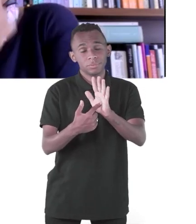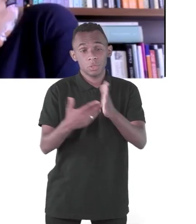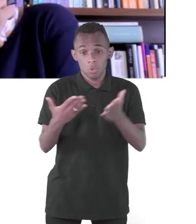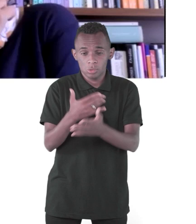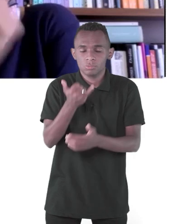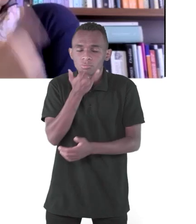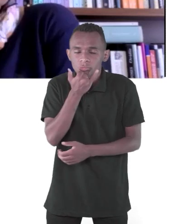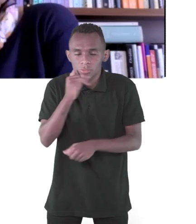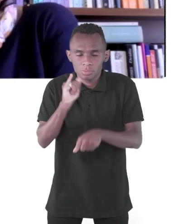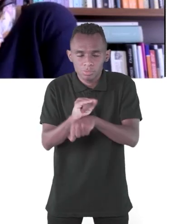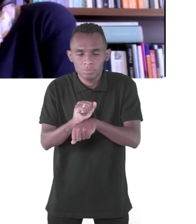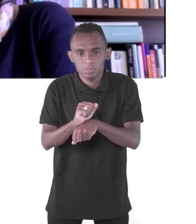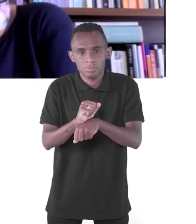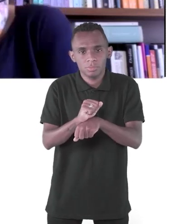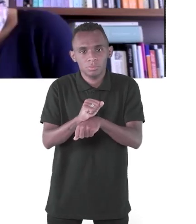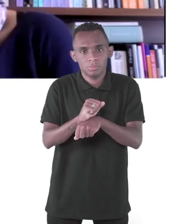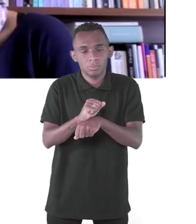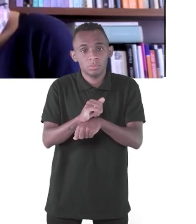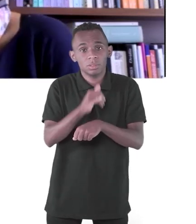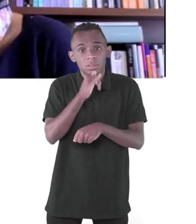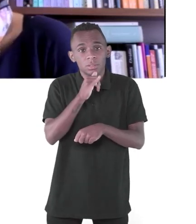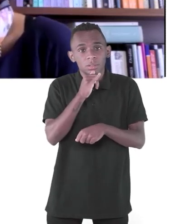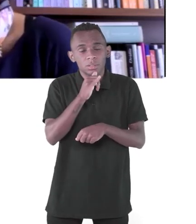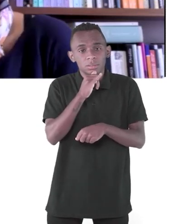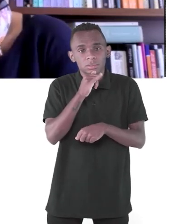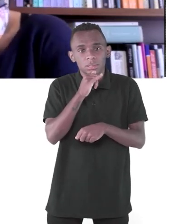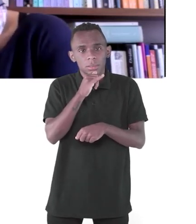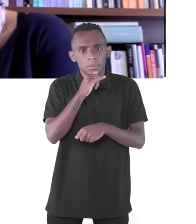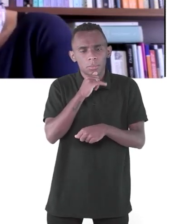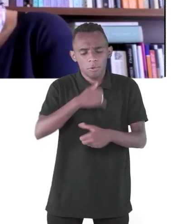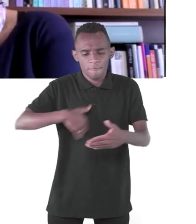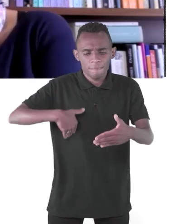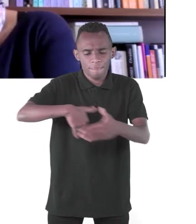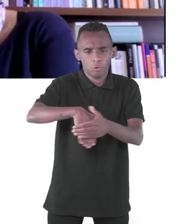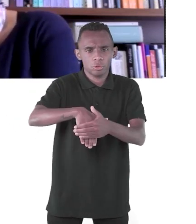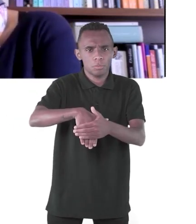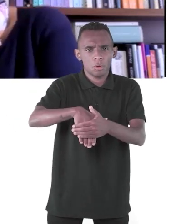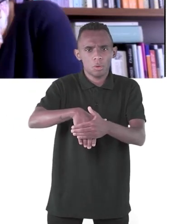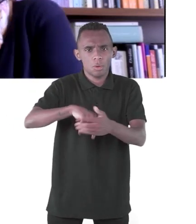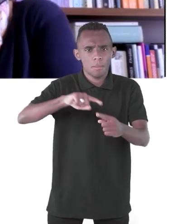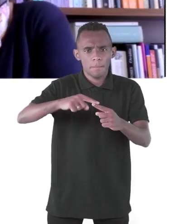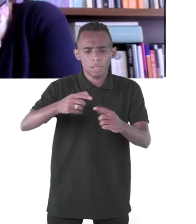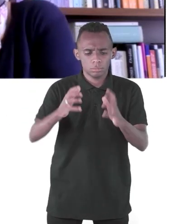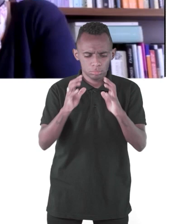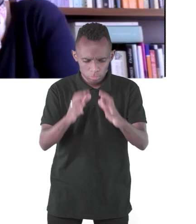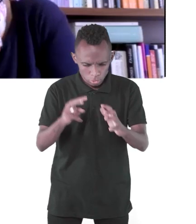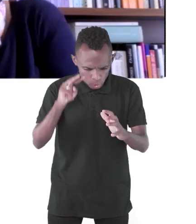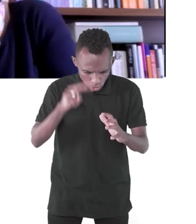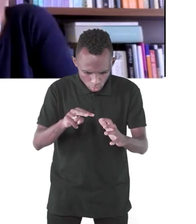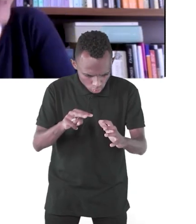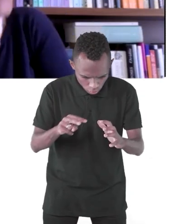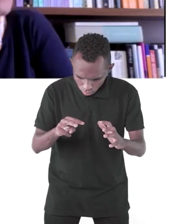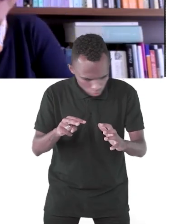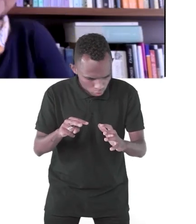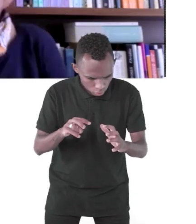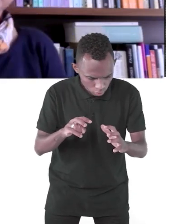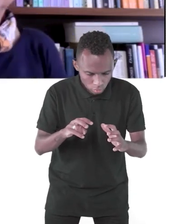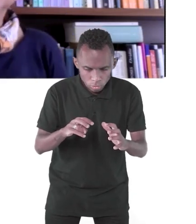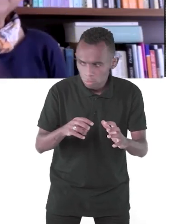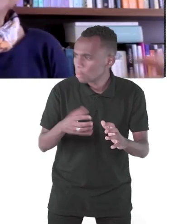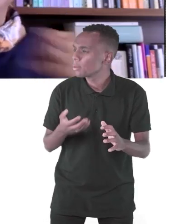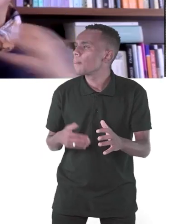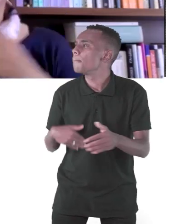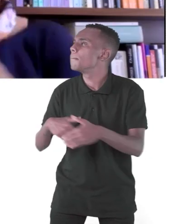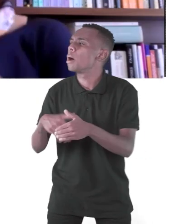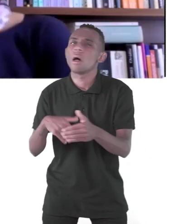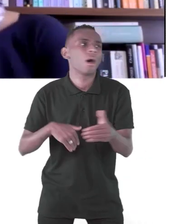eu tô chato hoje, desculpa. Imagina. Mas é o jogador de futebol que não olha pra bola. Isso, exatamente.